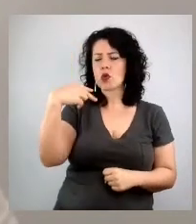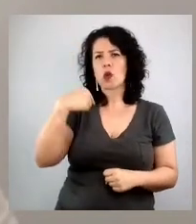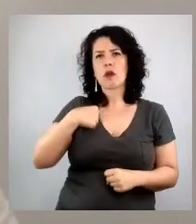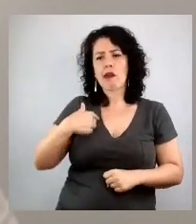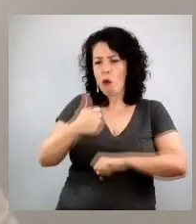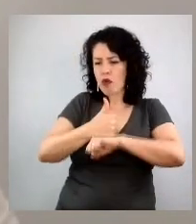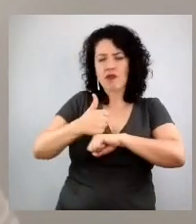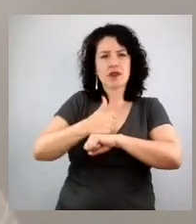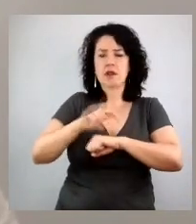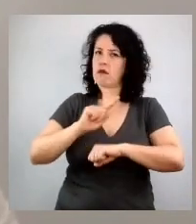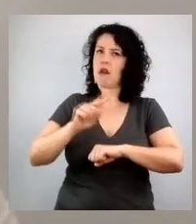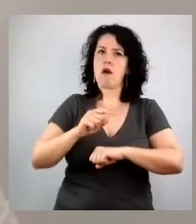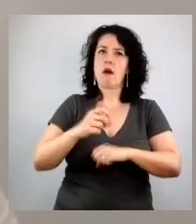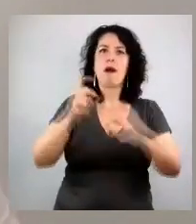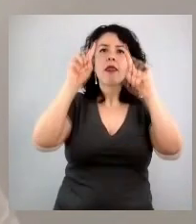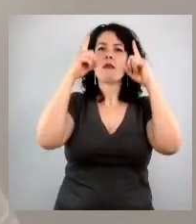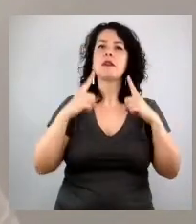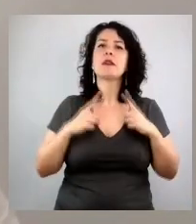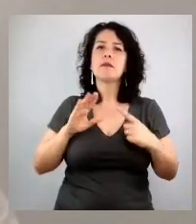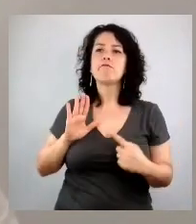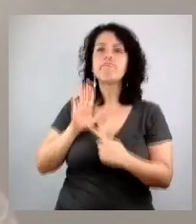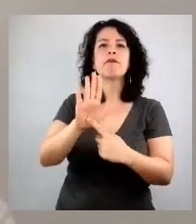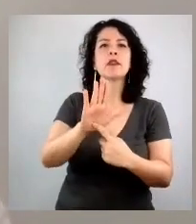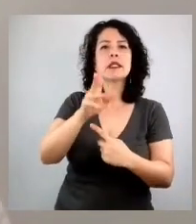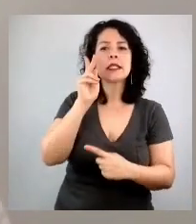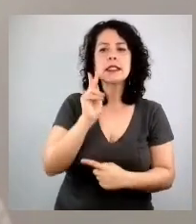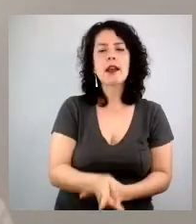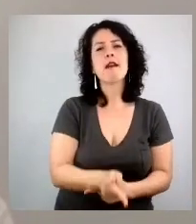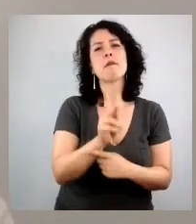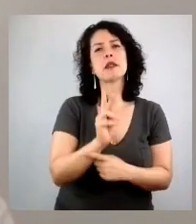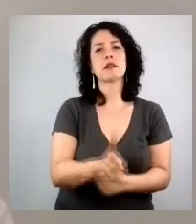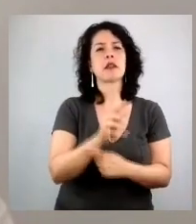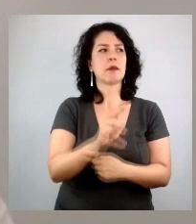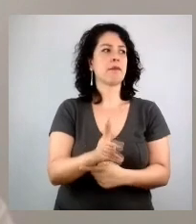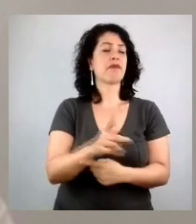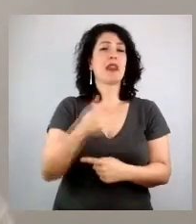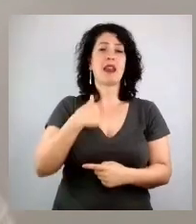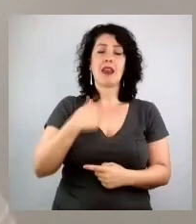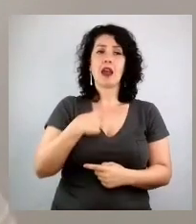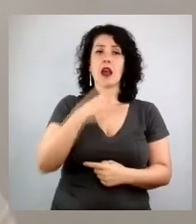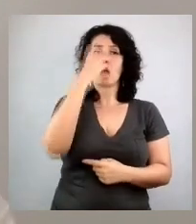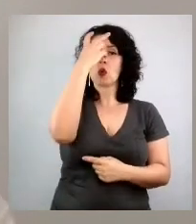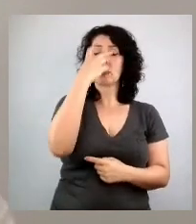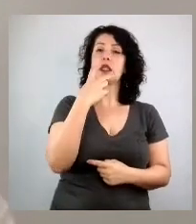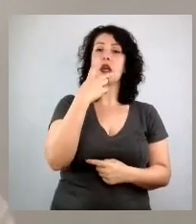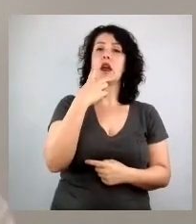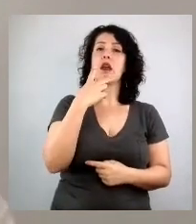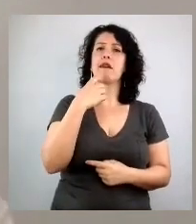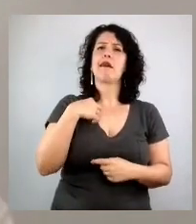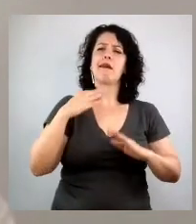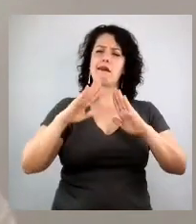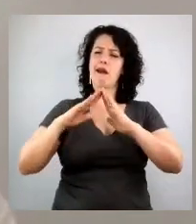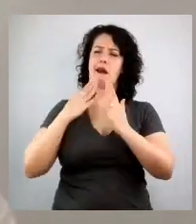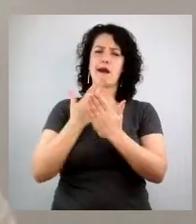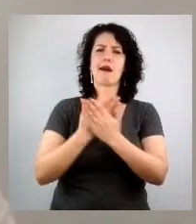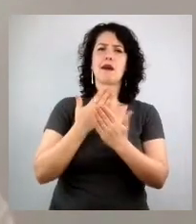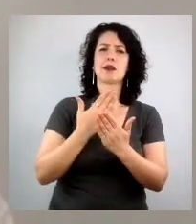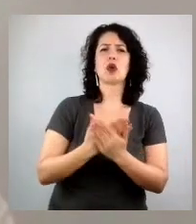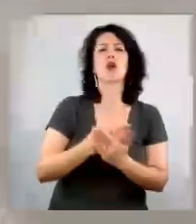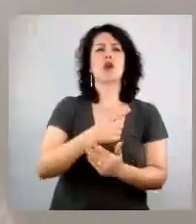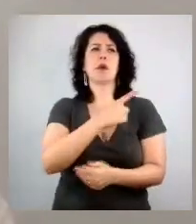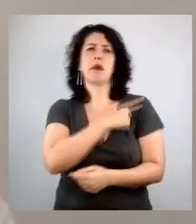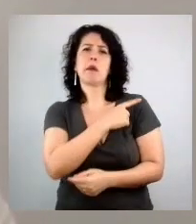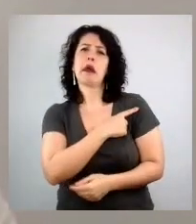acontecido isso antes na vida. Eu sempre fui primeira cega em curso, primeira cega em escola, primeira cega nas brincadeiras, nos shows,